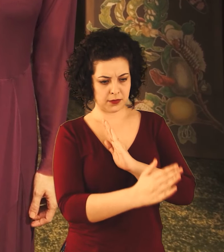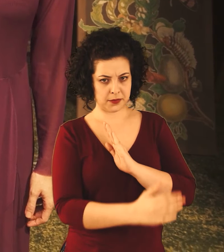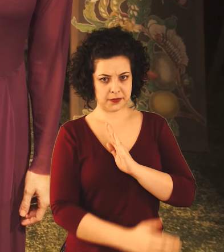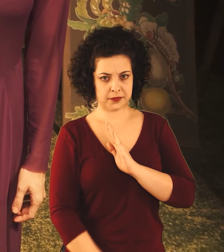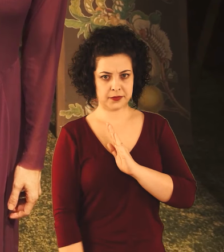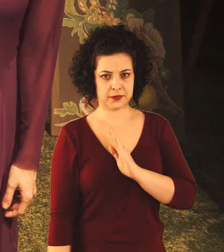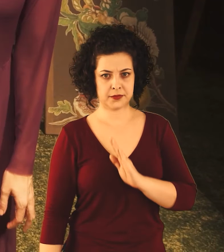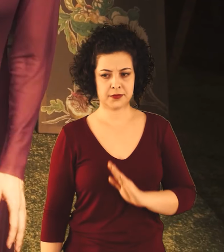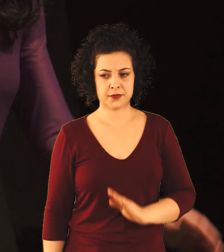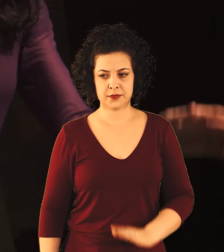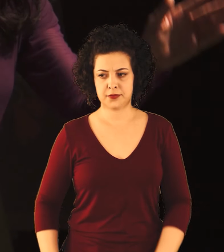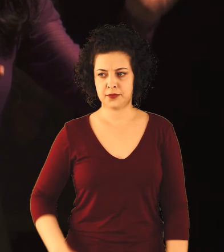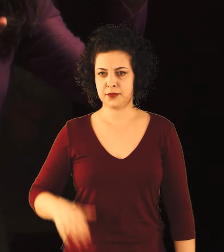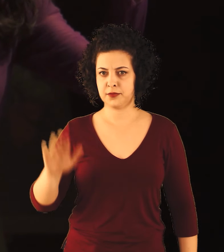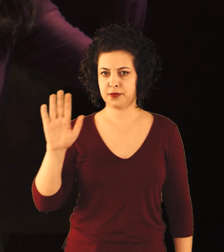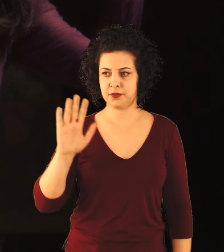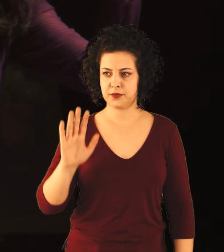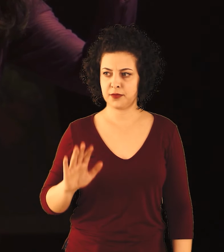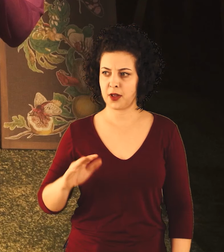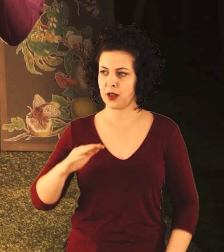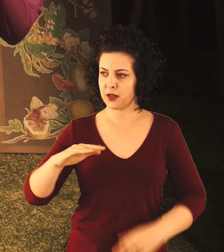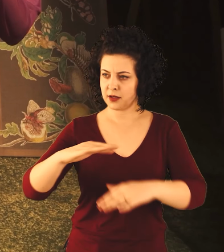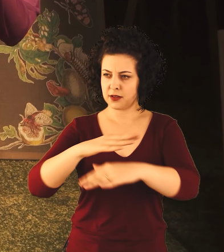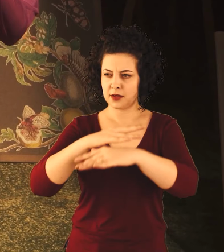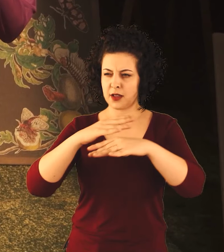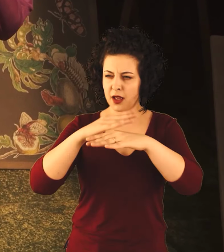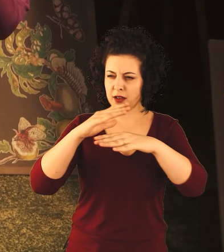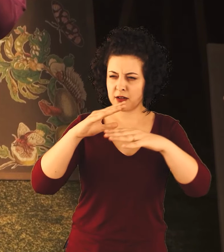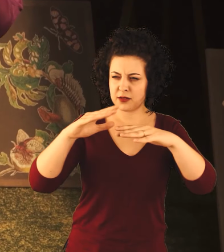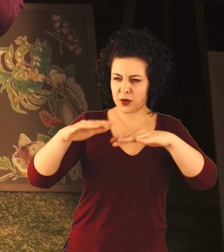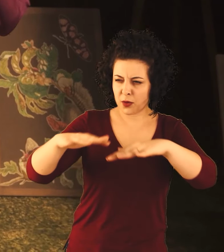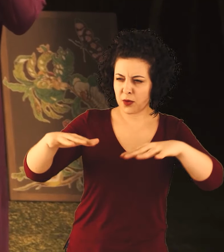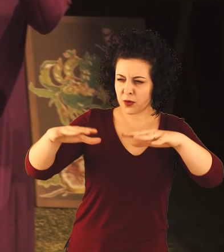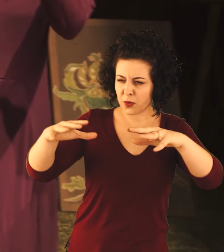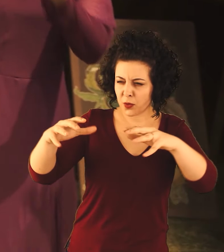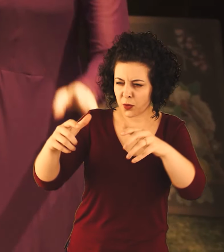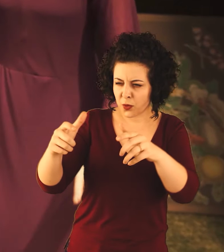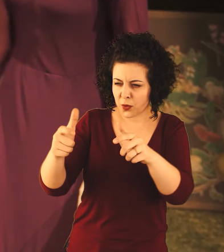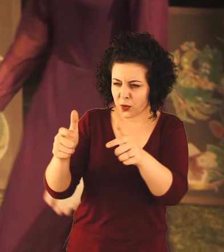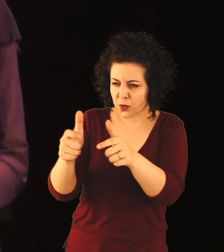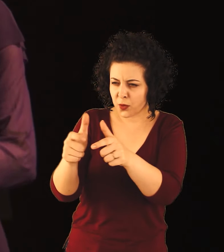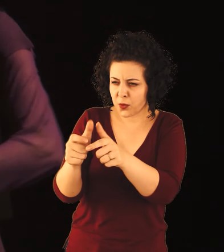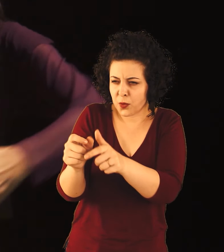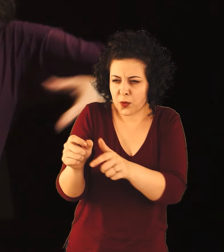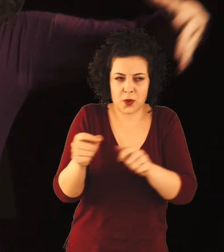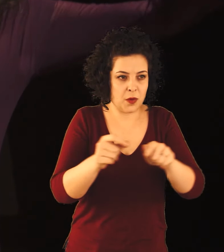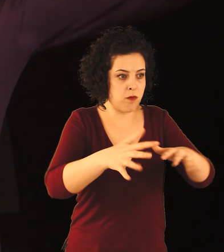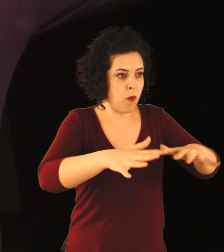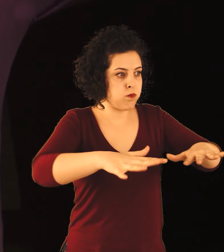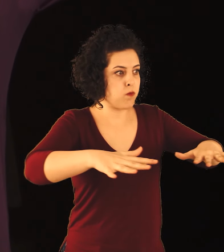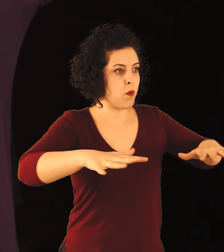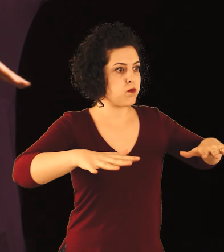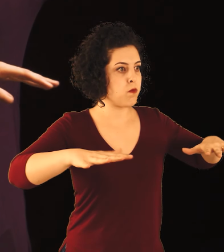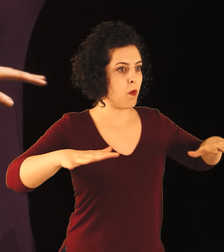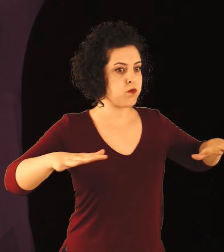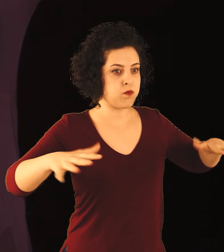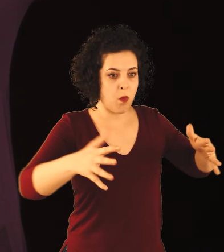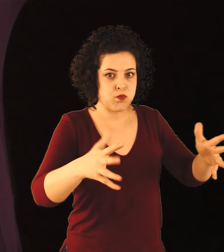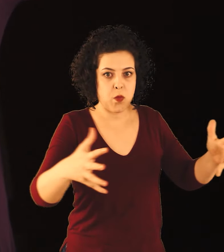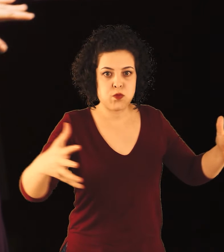As três viram-se para o lado e acenam. Eu sou a cidade ficando pequenininha ao longe. Eu sou o oceano ficando cada vez maior.